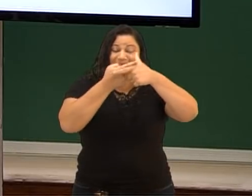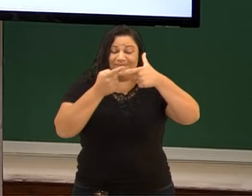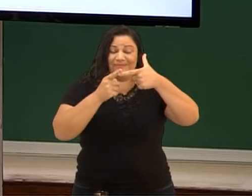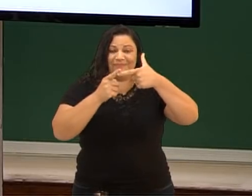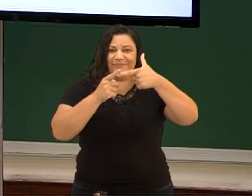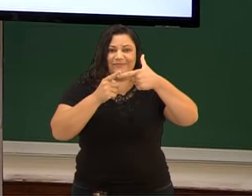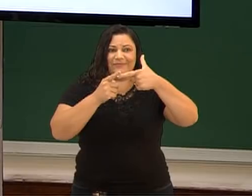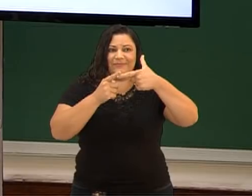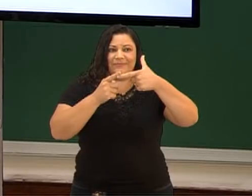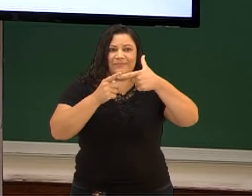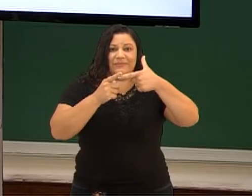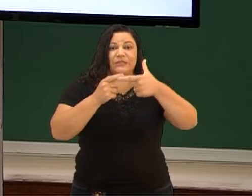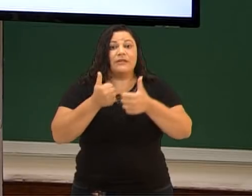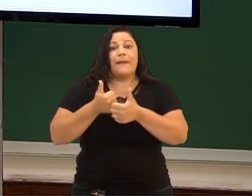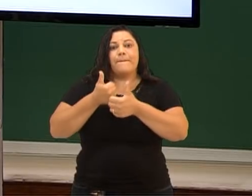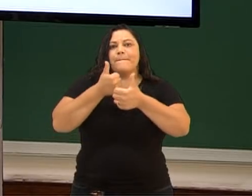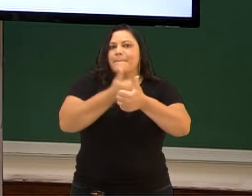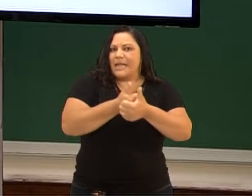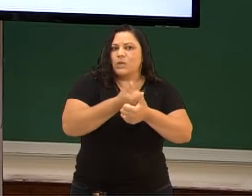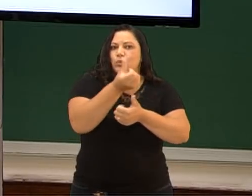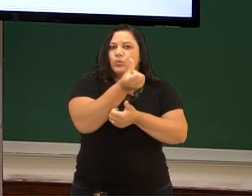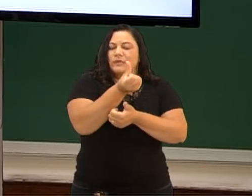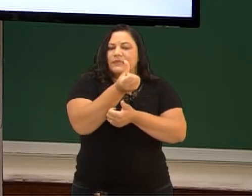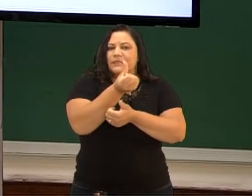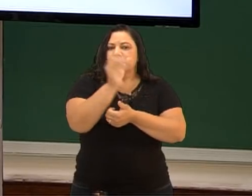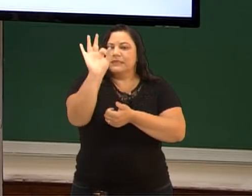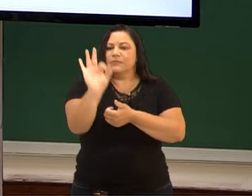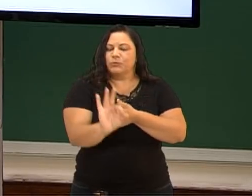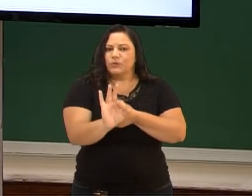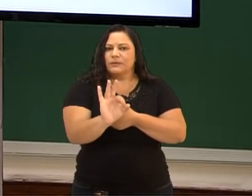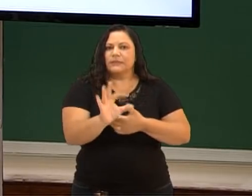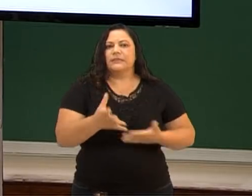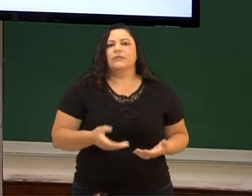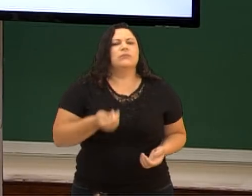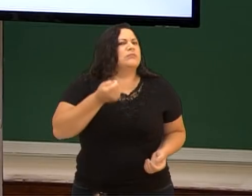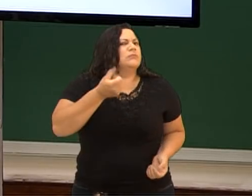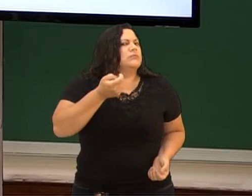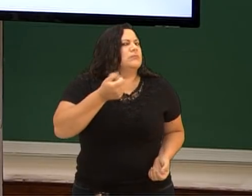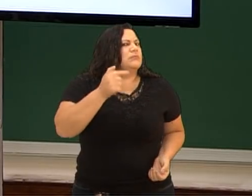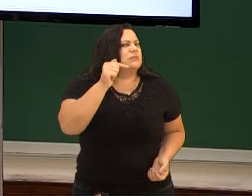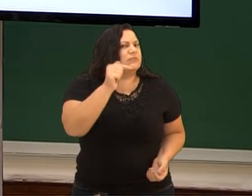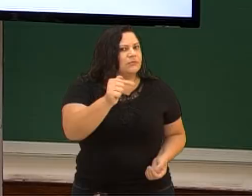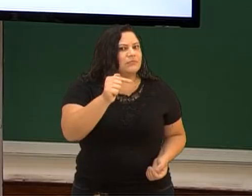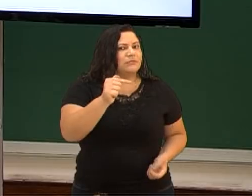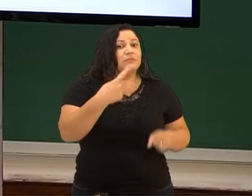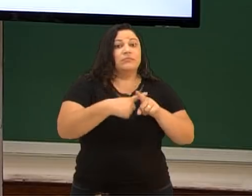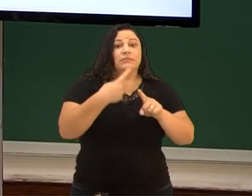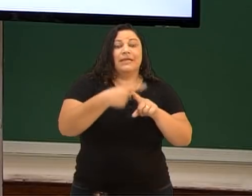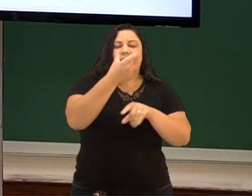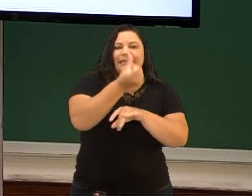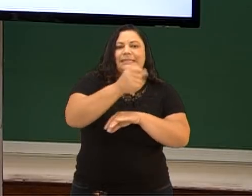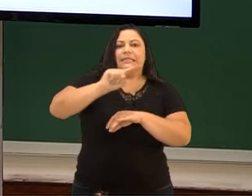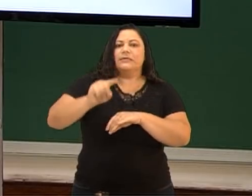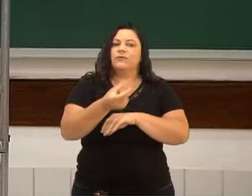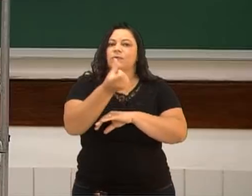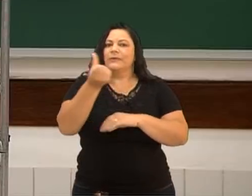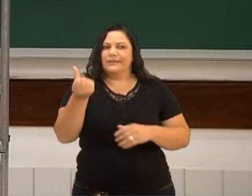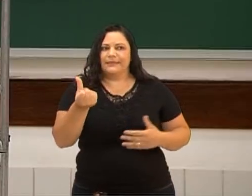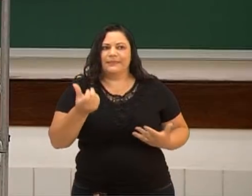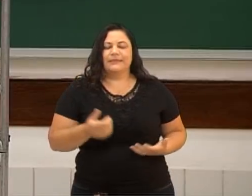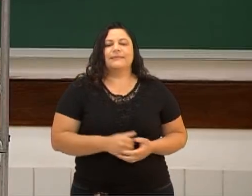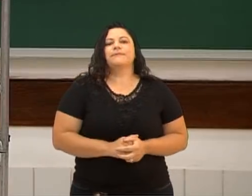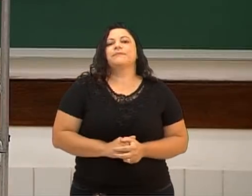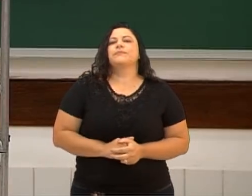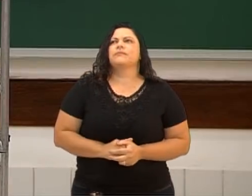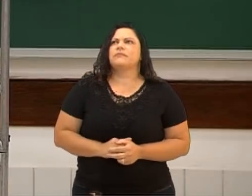Então eu tenho próximo a 6%. Quase 7, porque é 6,6. Mas como que a professora sabe que é